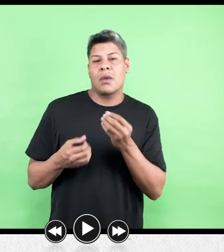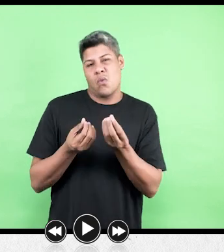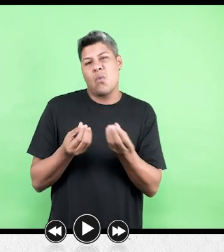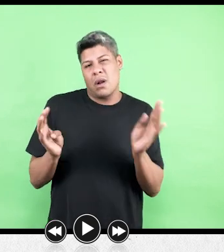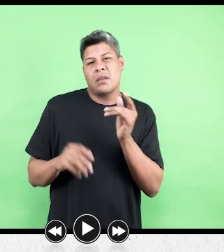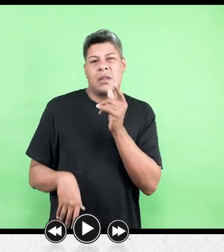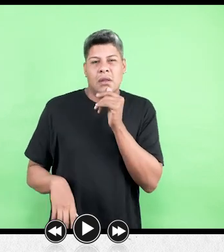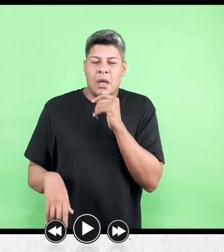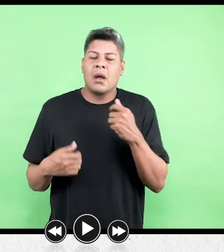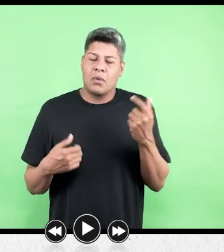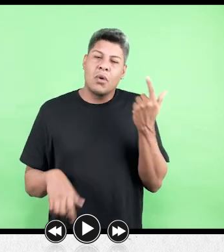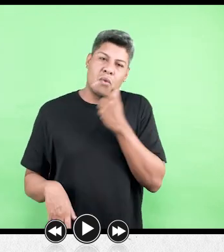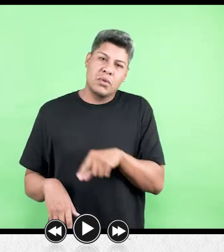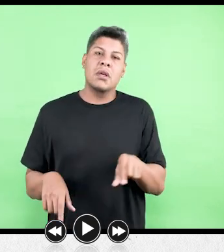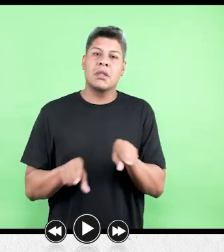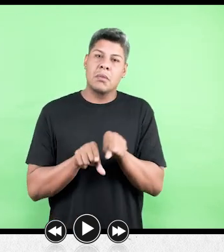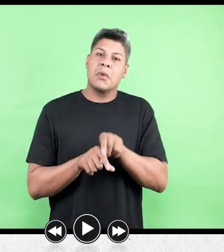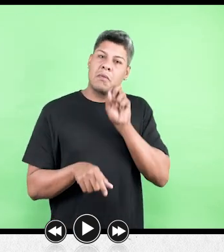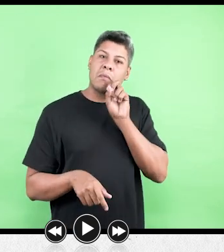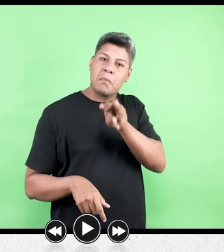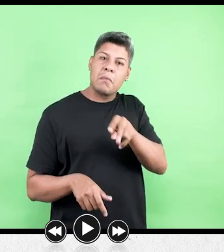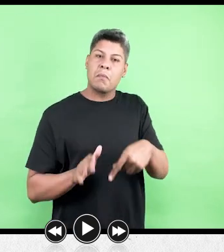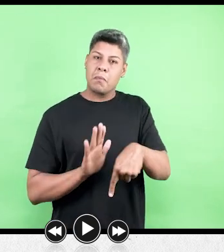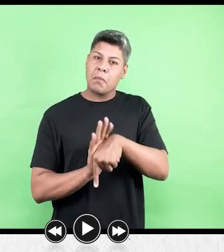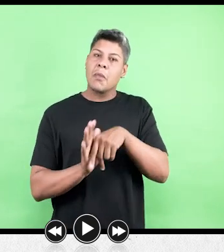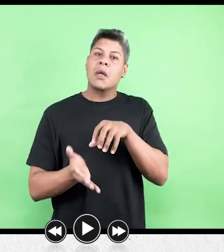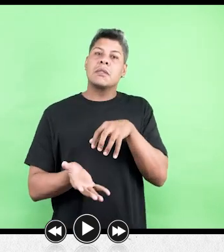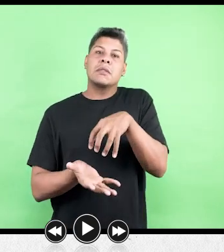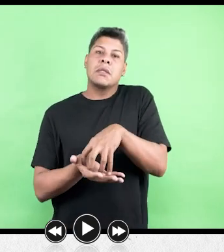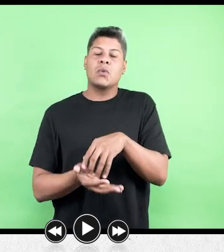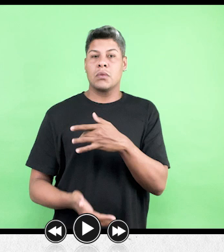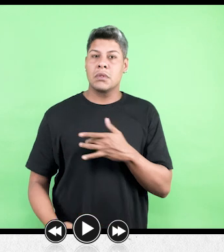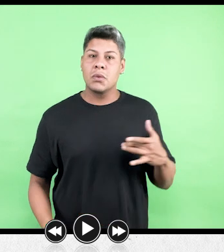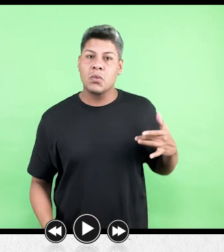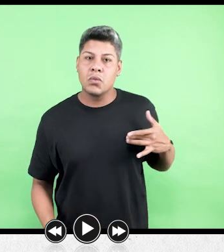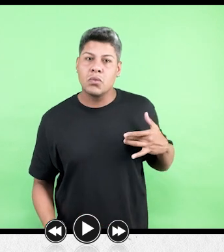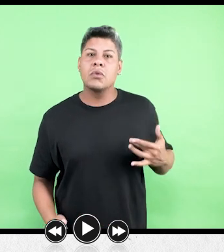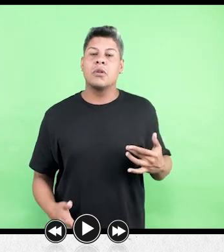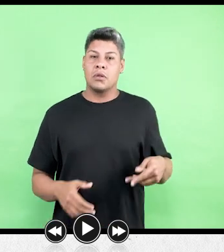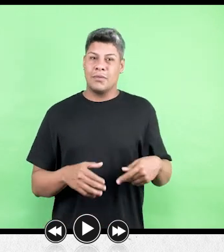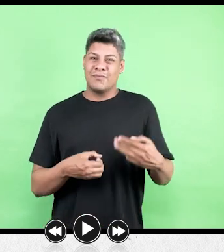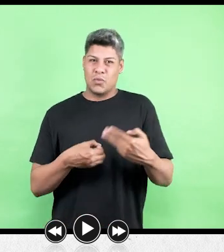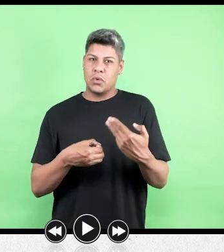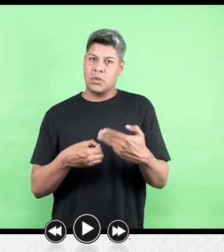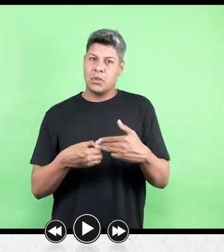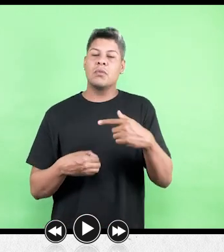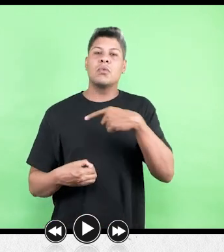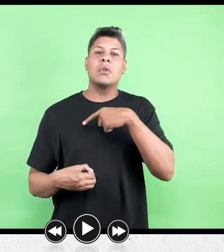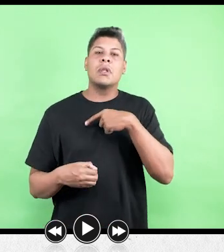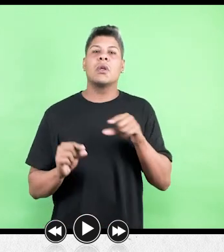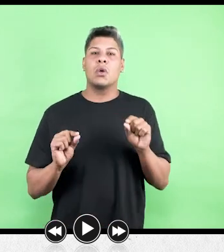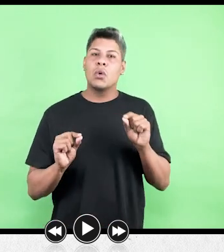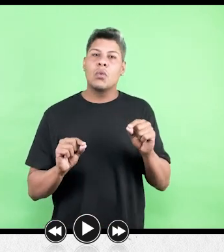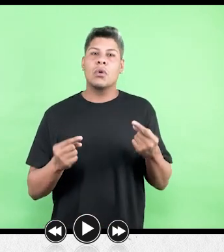gente também consegue visualizar, né, o próprio órgão de saúde dos municípios tendo interface